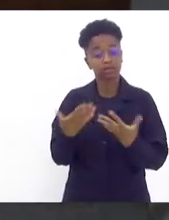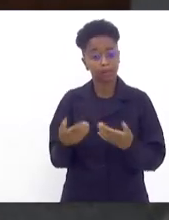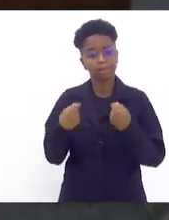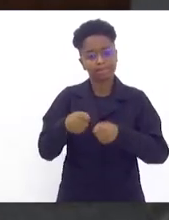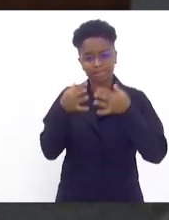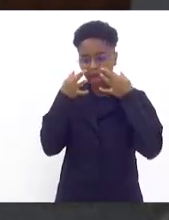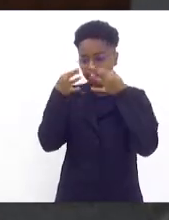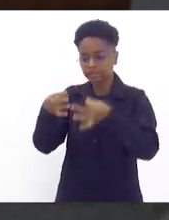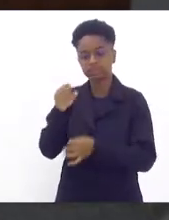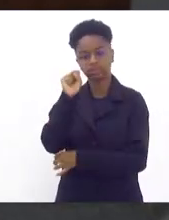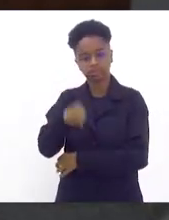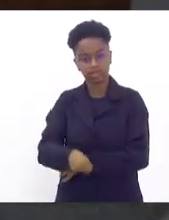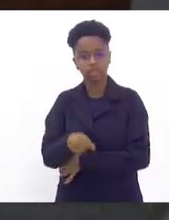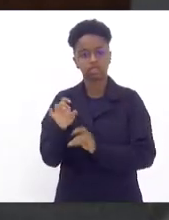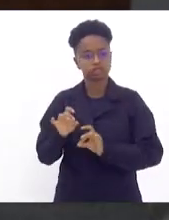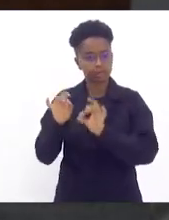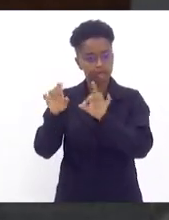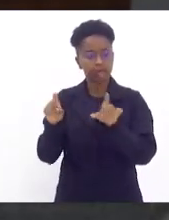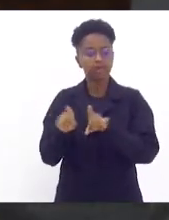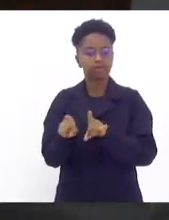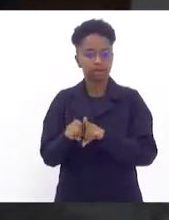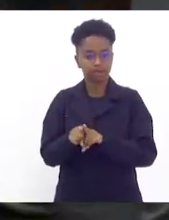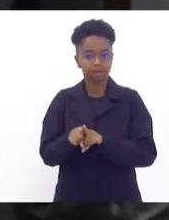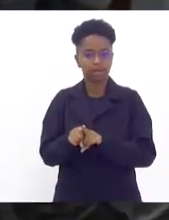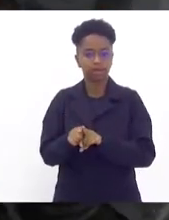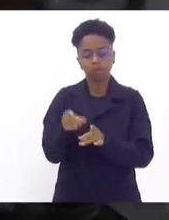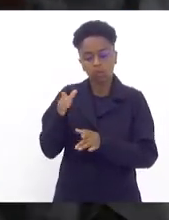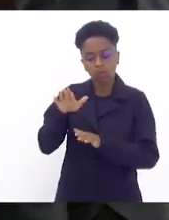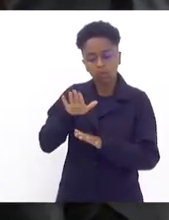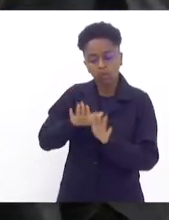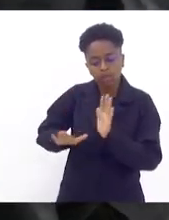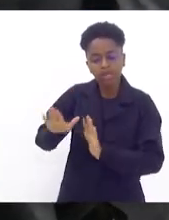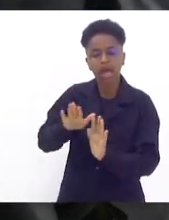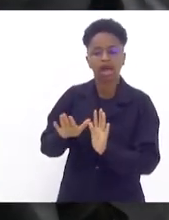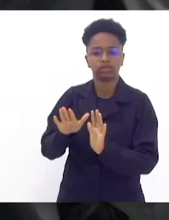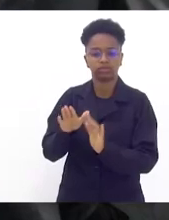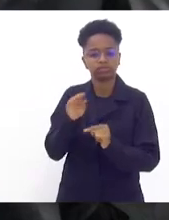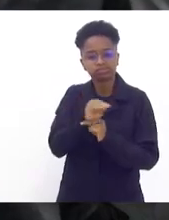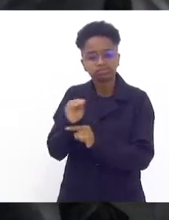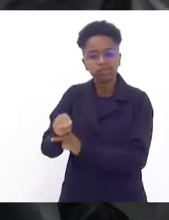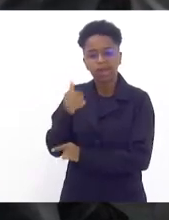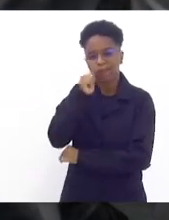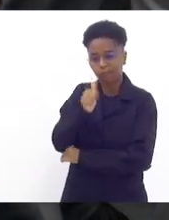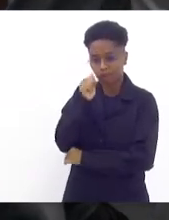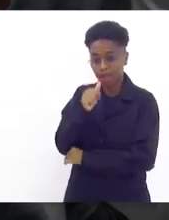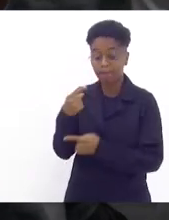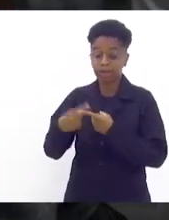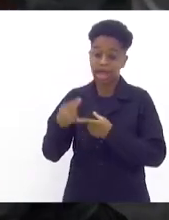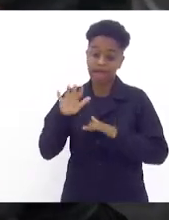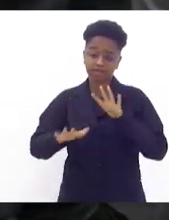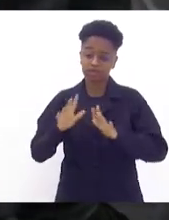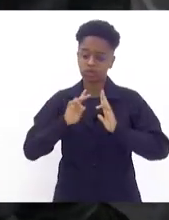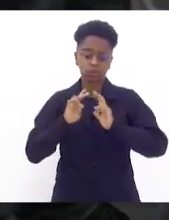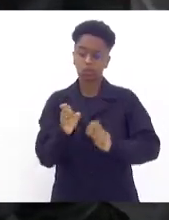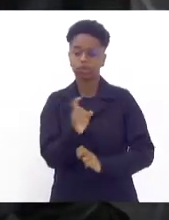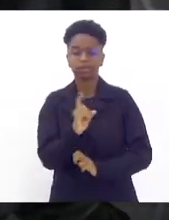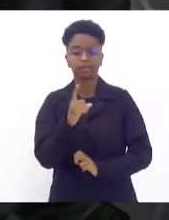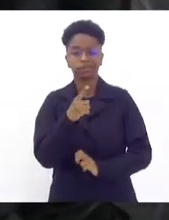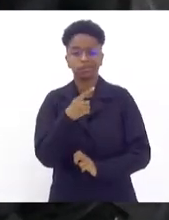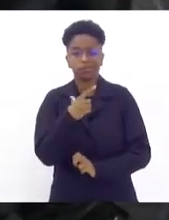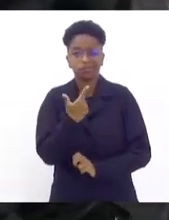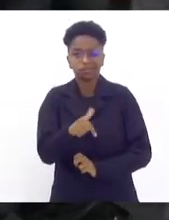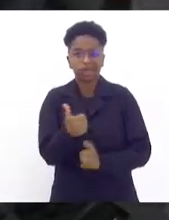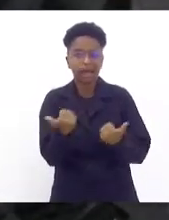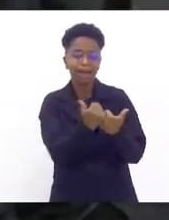olhar especializado e cuidadoso com relação a essas mulheres que muitas vezes não se veem respaldadas